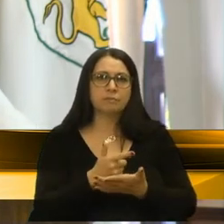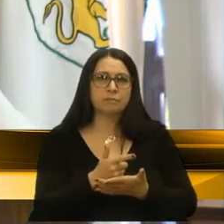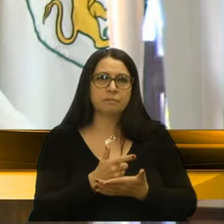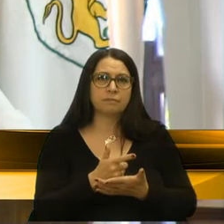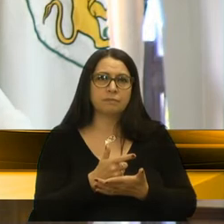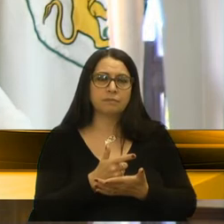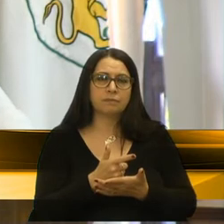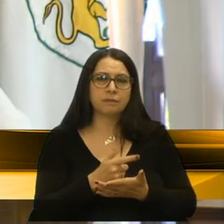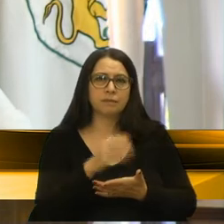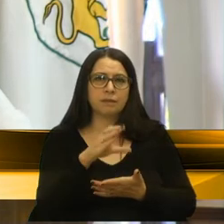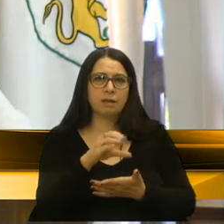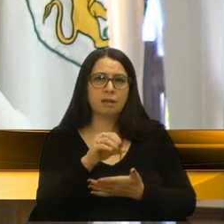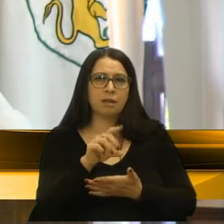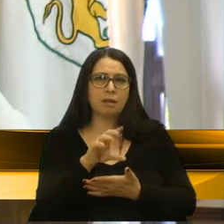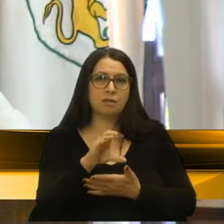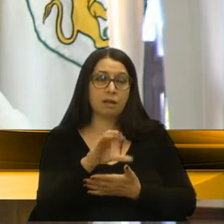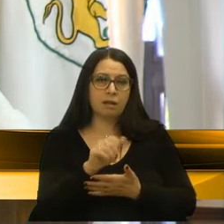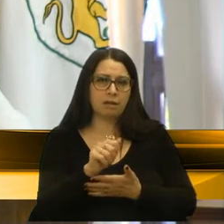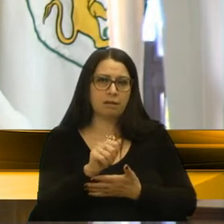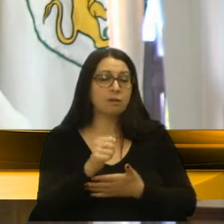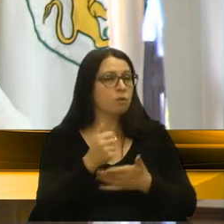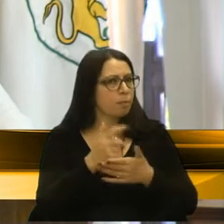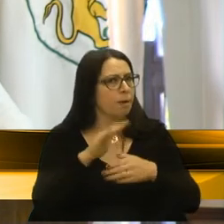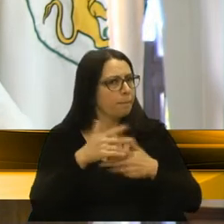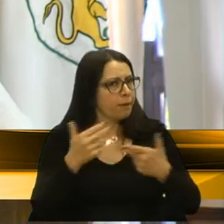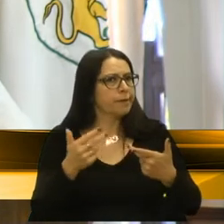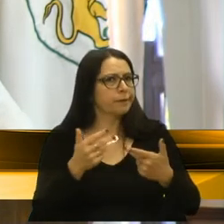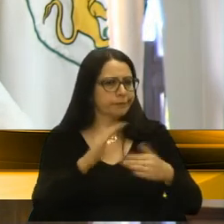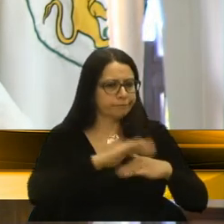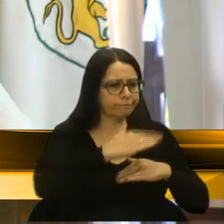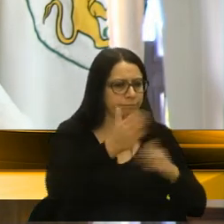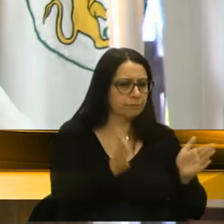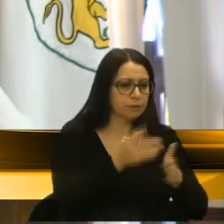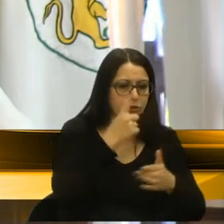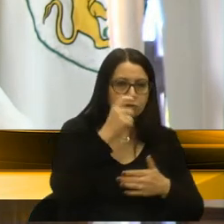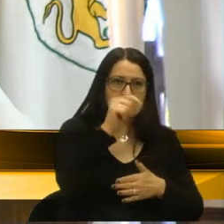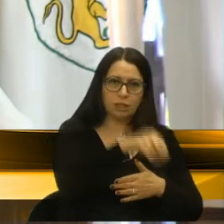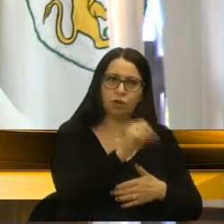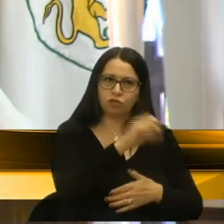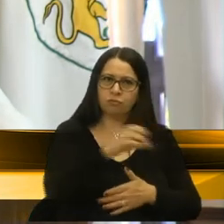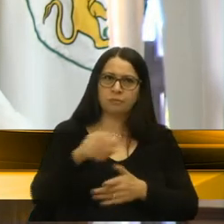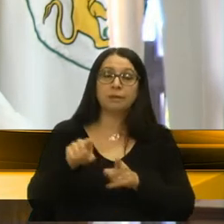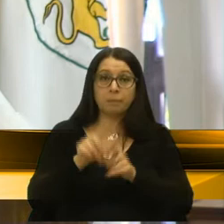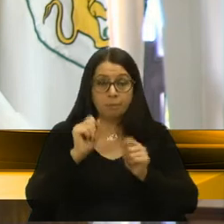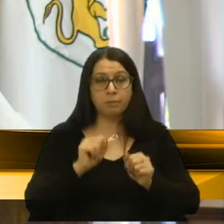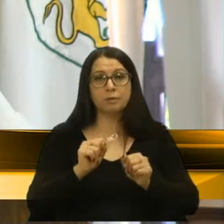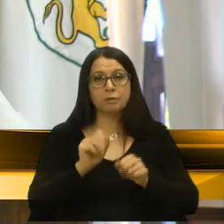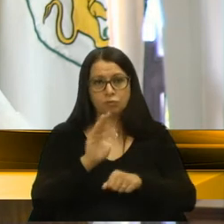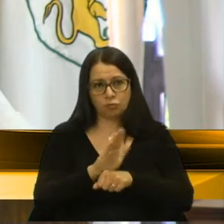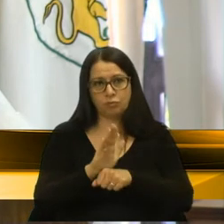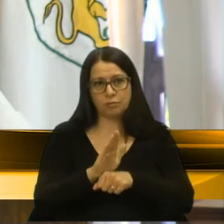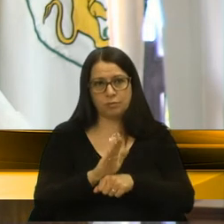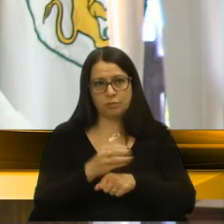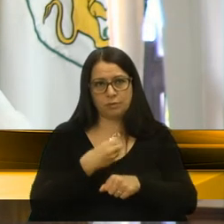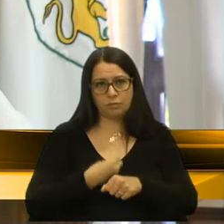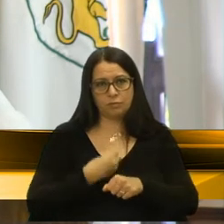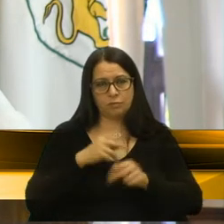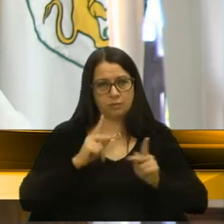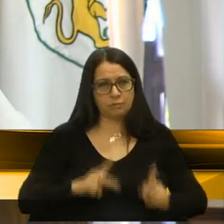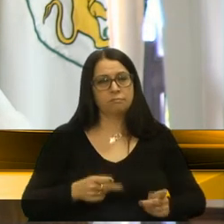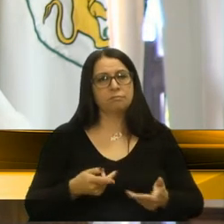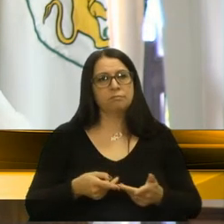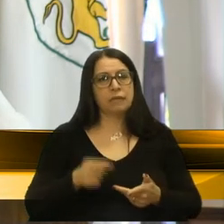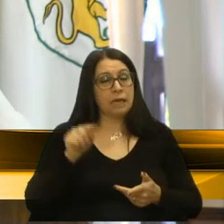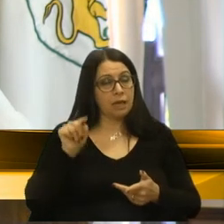precisamos que a Codeca adquira mais algumas unidades de container para nós poder ajudar a vida das pessoas.